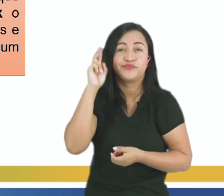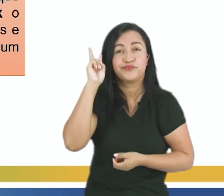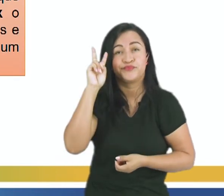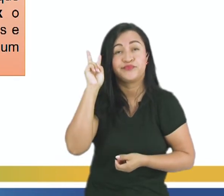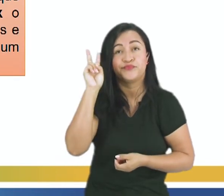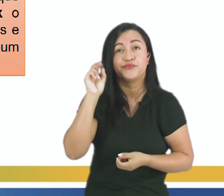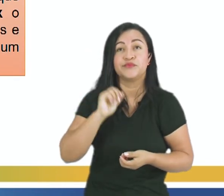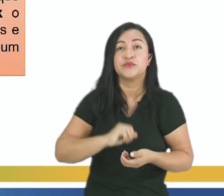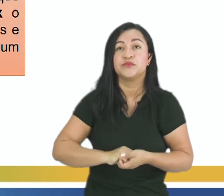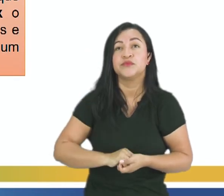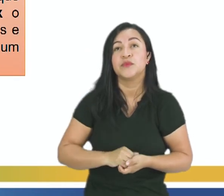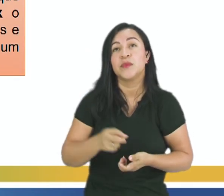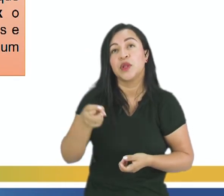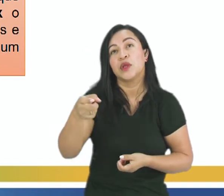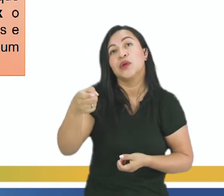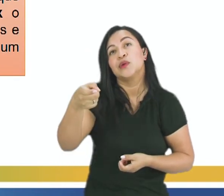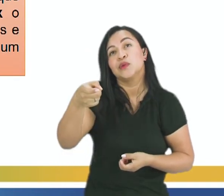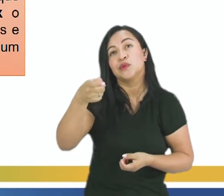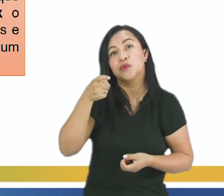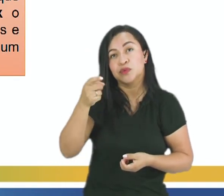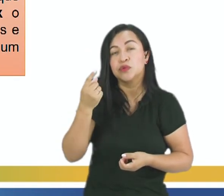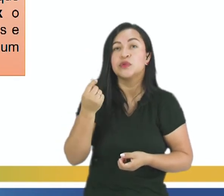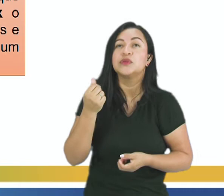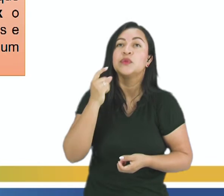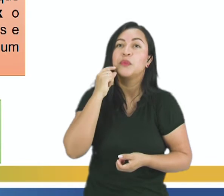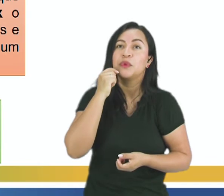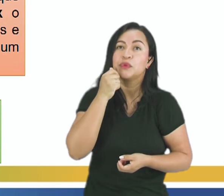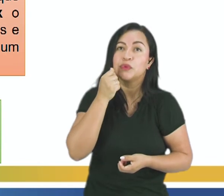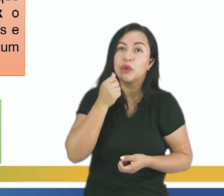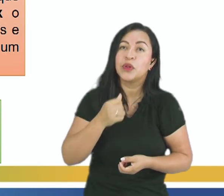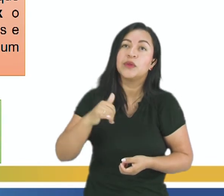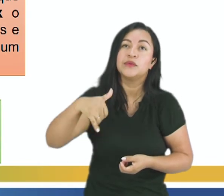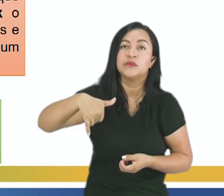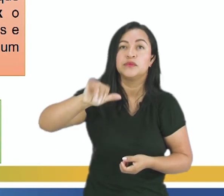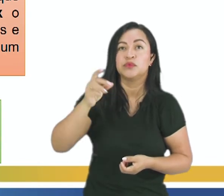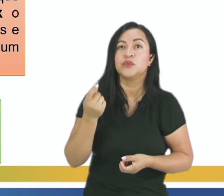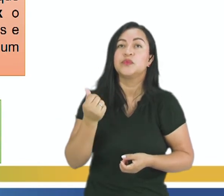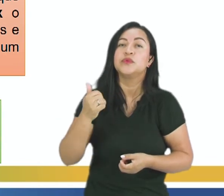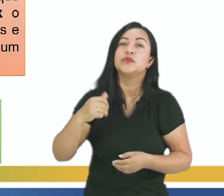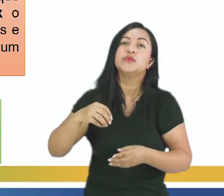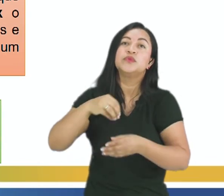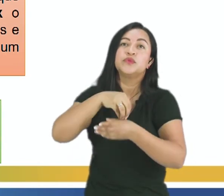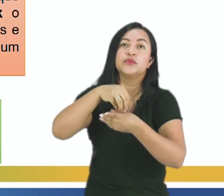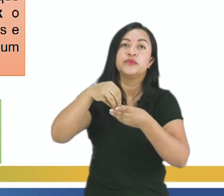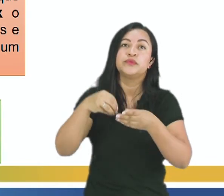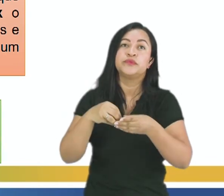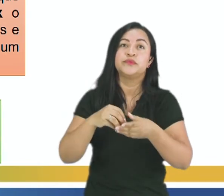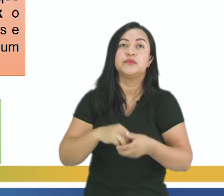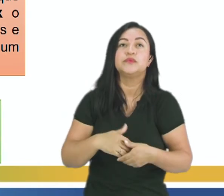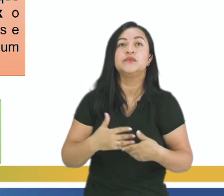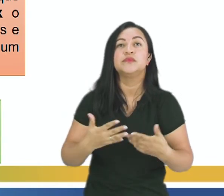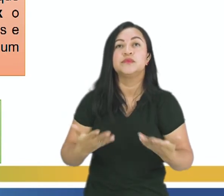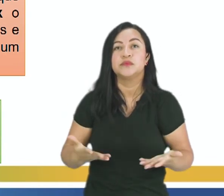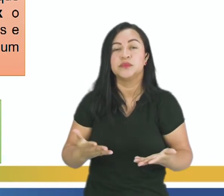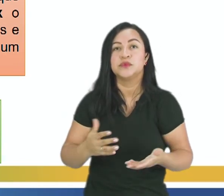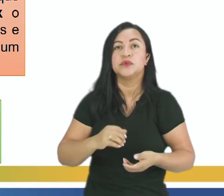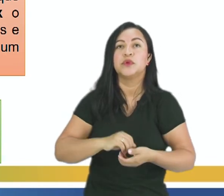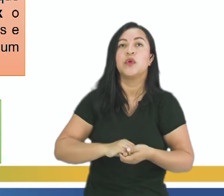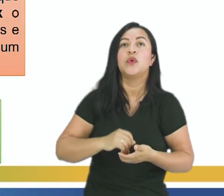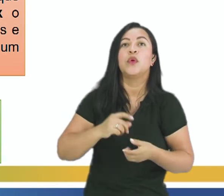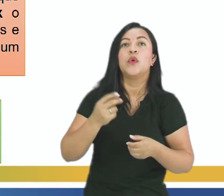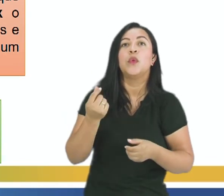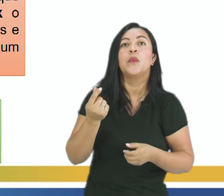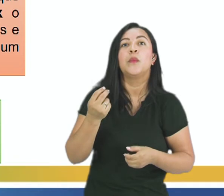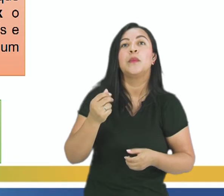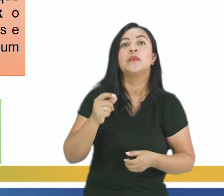Lembre-se aí que nós chamamos de X o preço de um lápis e Y o preço de um estojo. Portanto, o preço de um lápis é